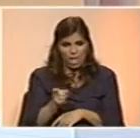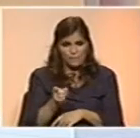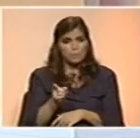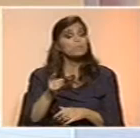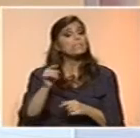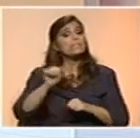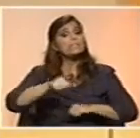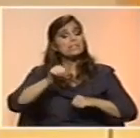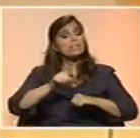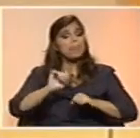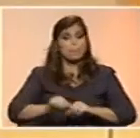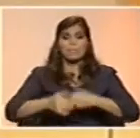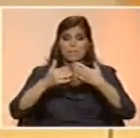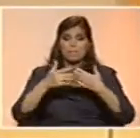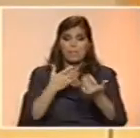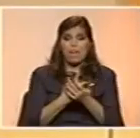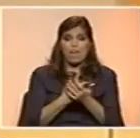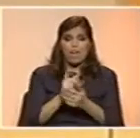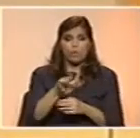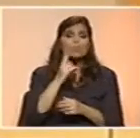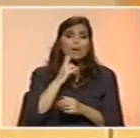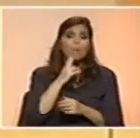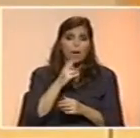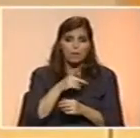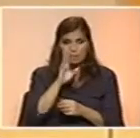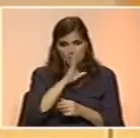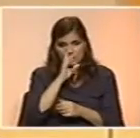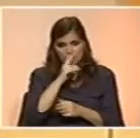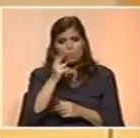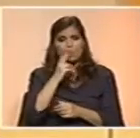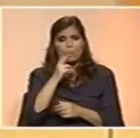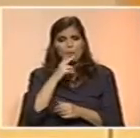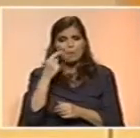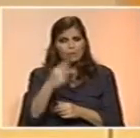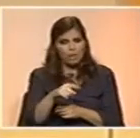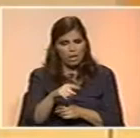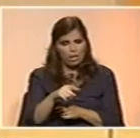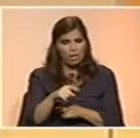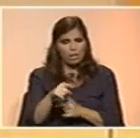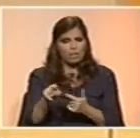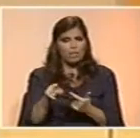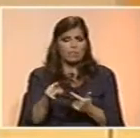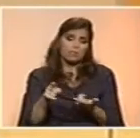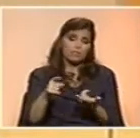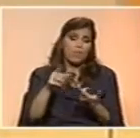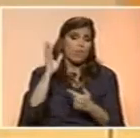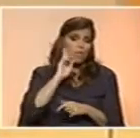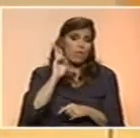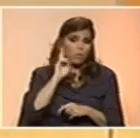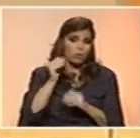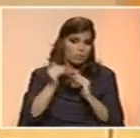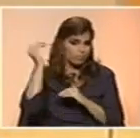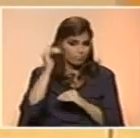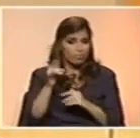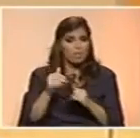sobretudo, aliás, a principal fonte é o tabaco. Portanto, os fumadores têm níveis plasmáticos de cádmio extremamente elevados. A seguir